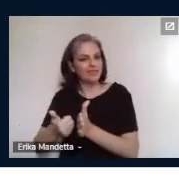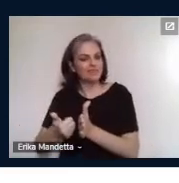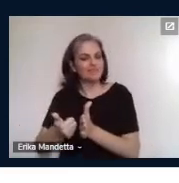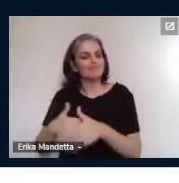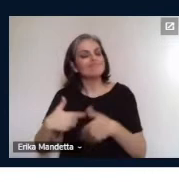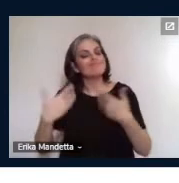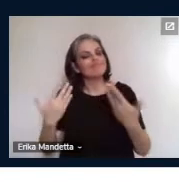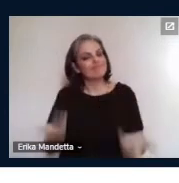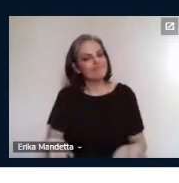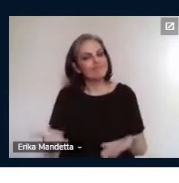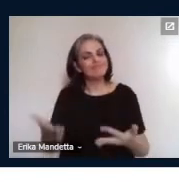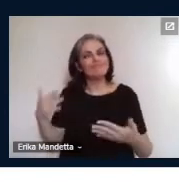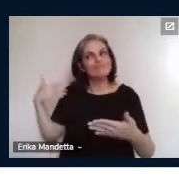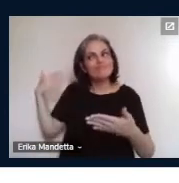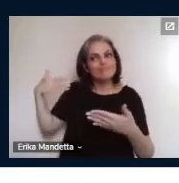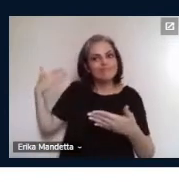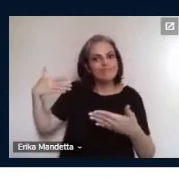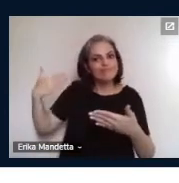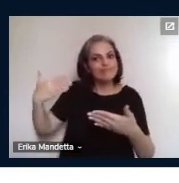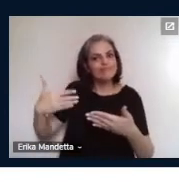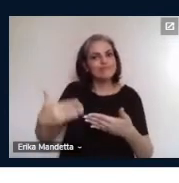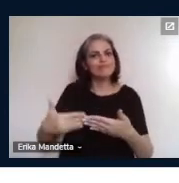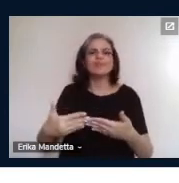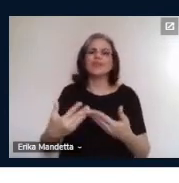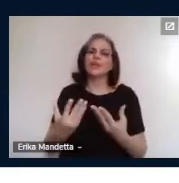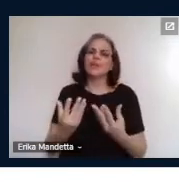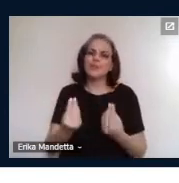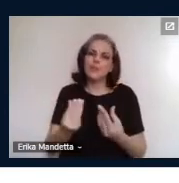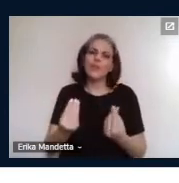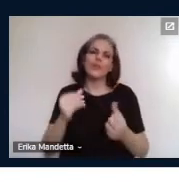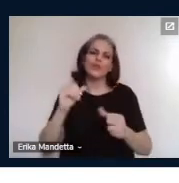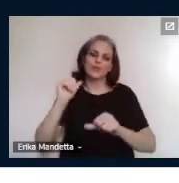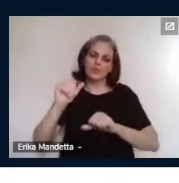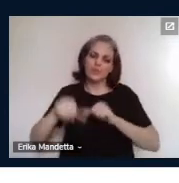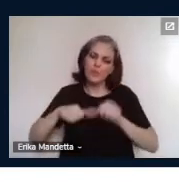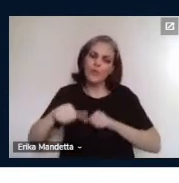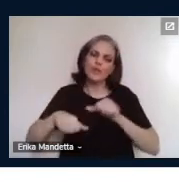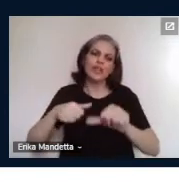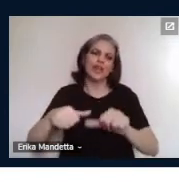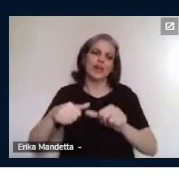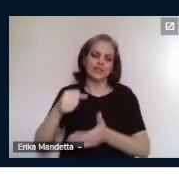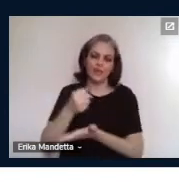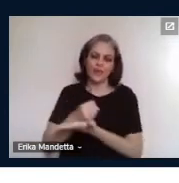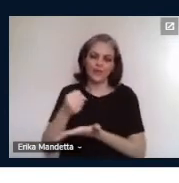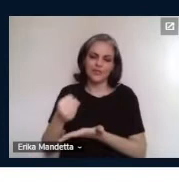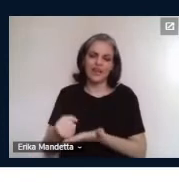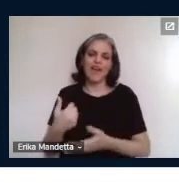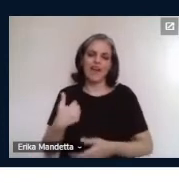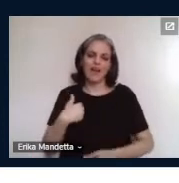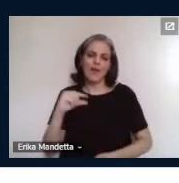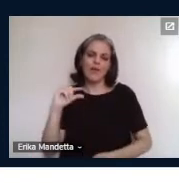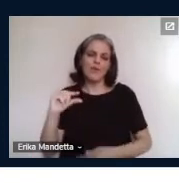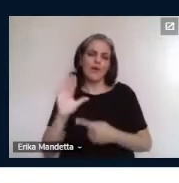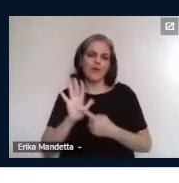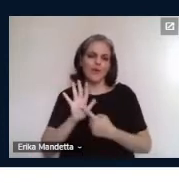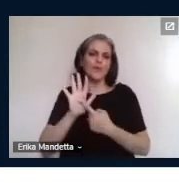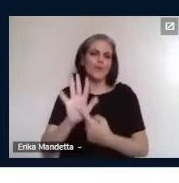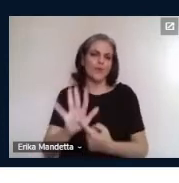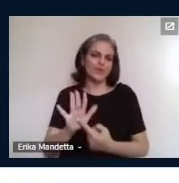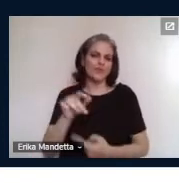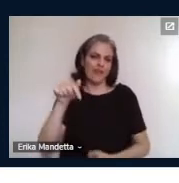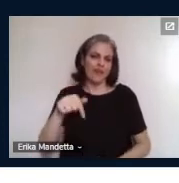para cá a gente já teve muitas mudanças nesses contratos e eu vou mostrar um pouquinho na